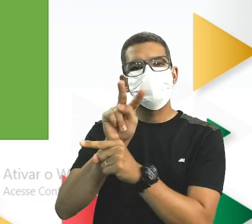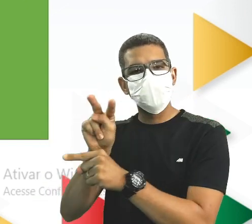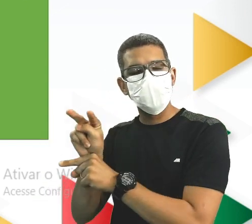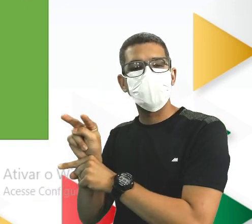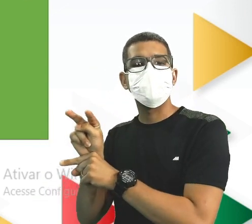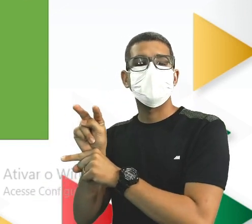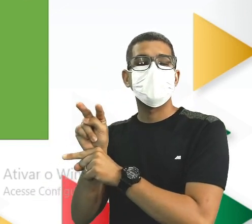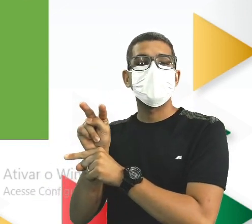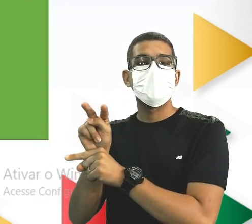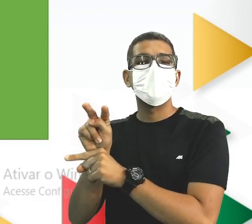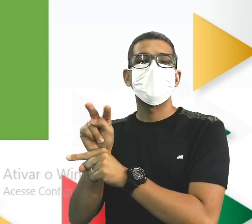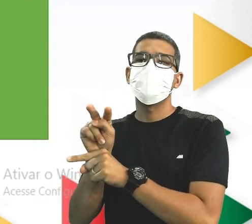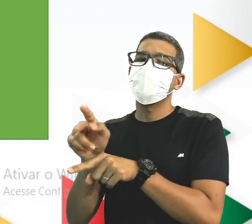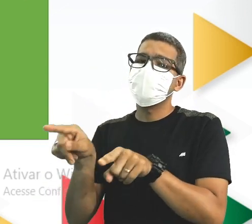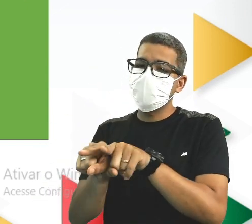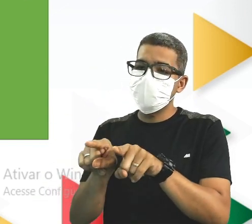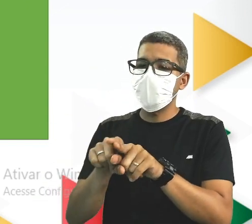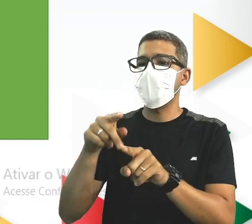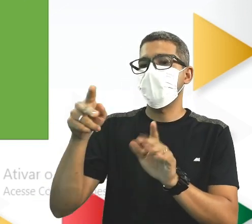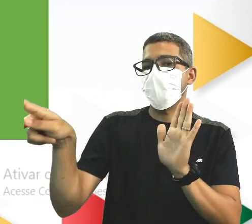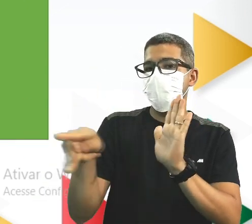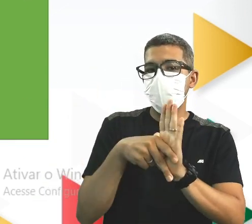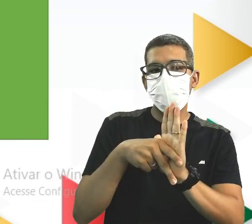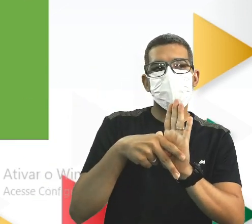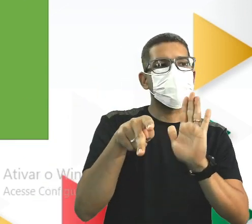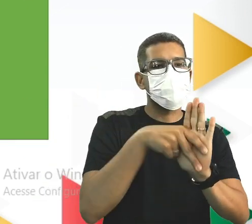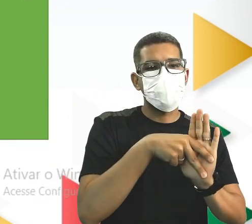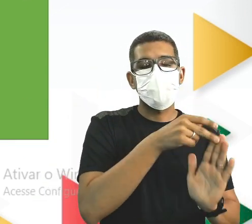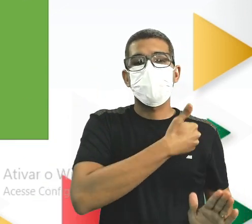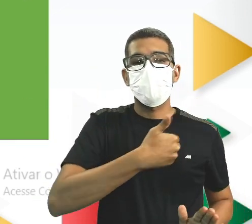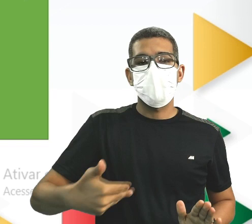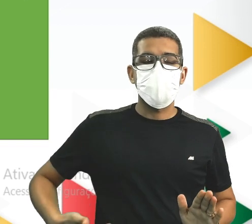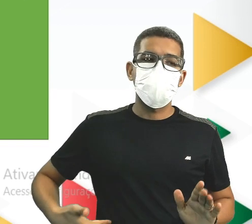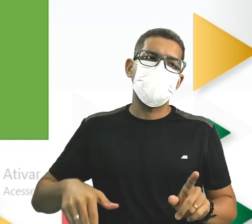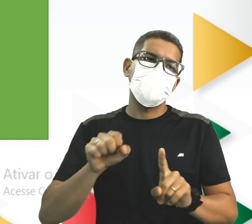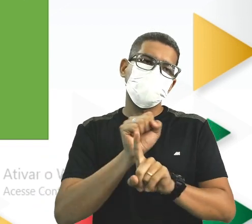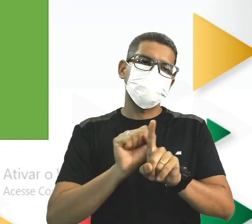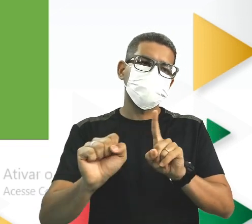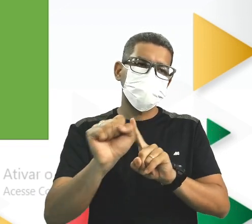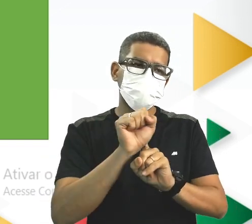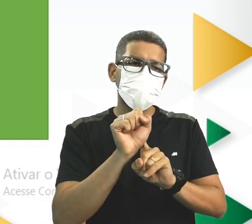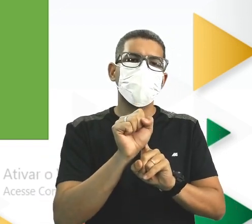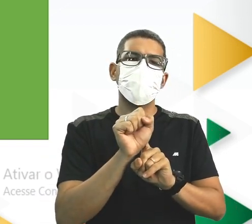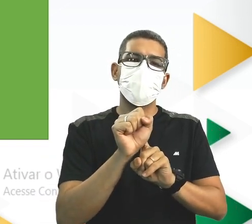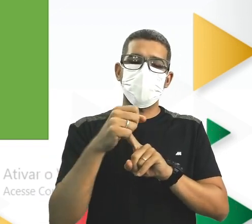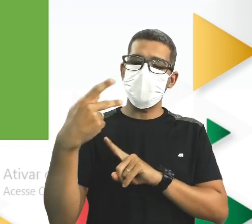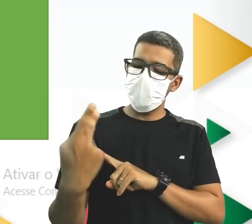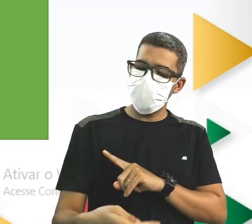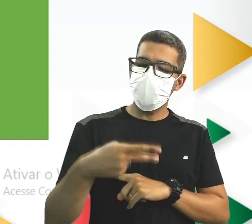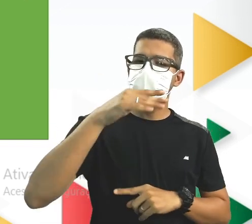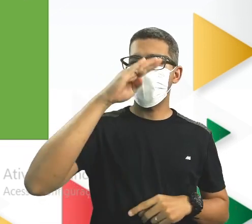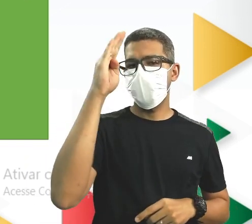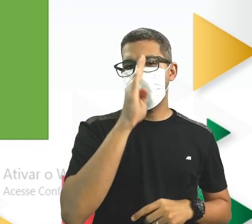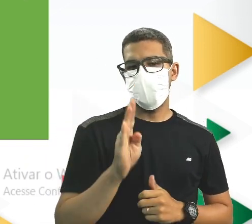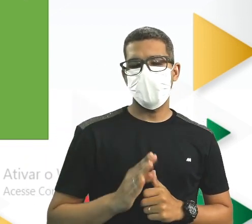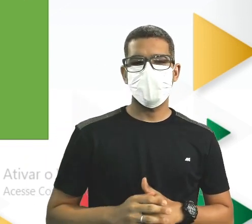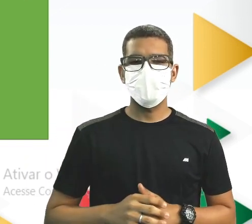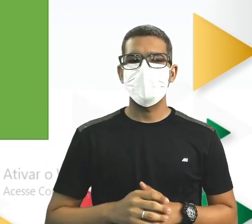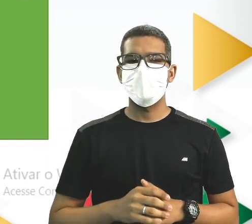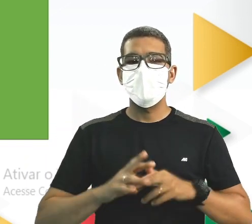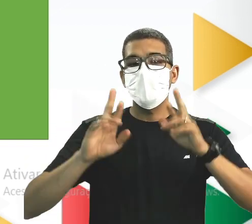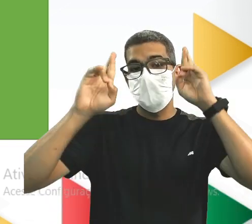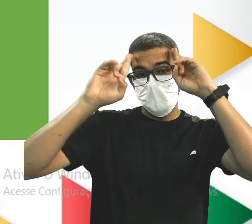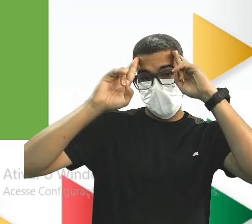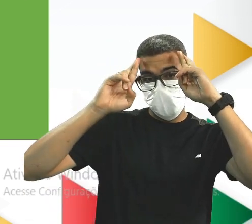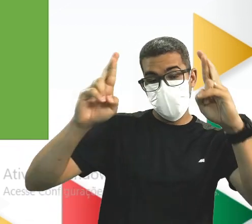ambiente e todo o patrimônio público, social do nosso Brasil,